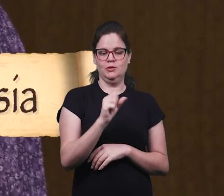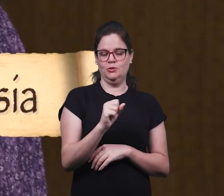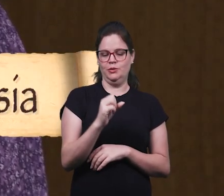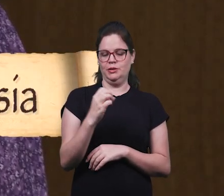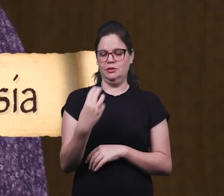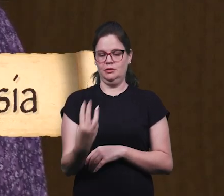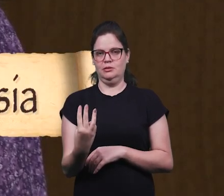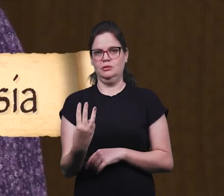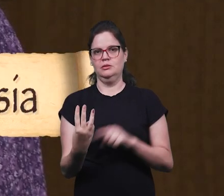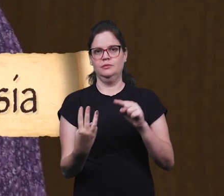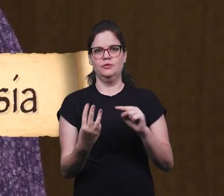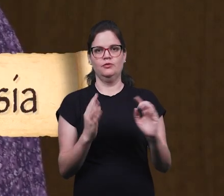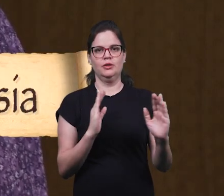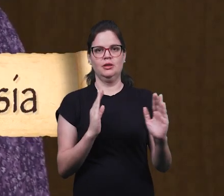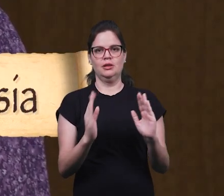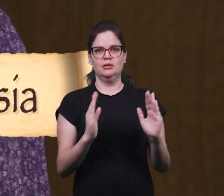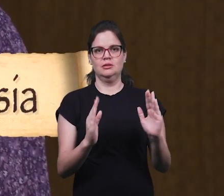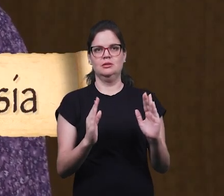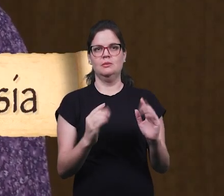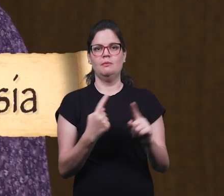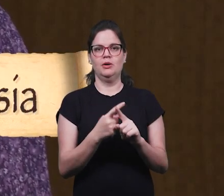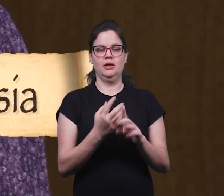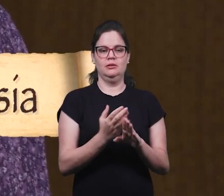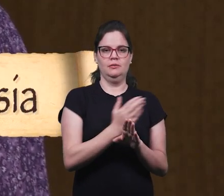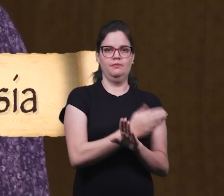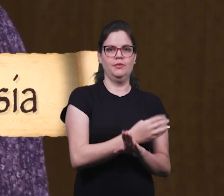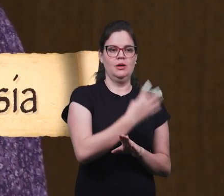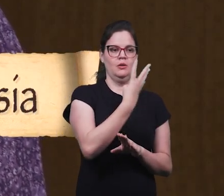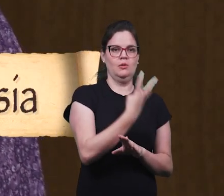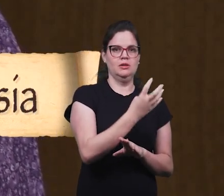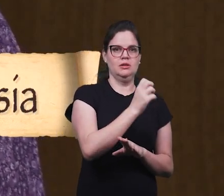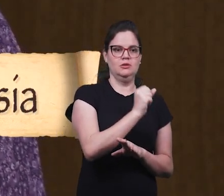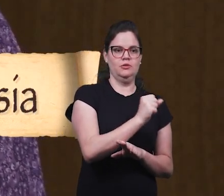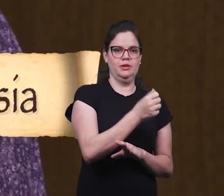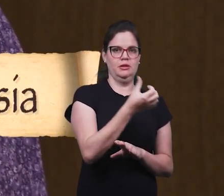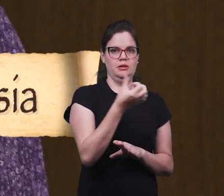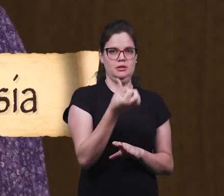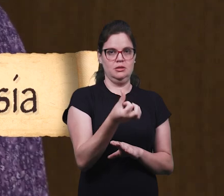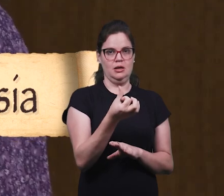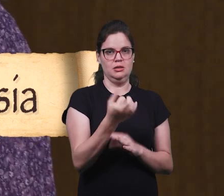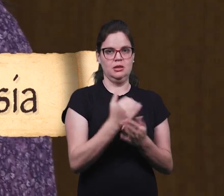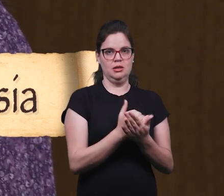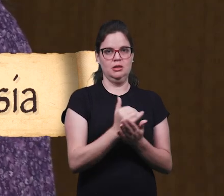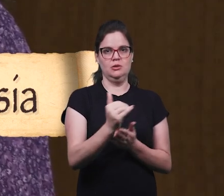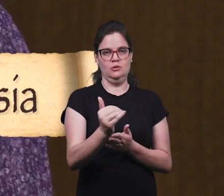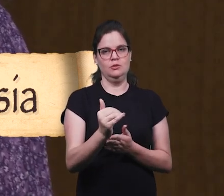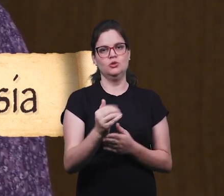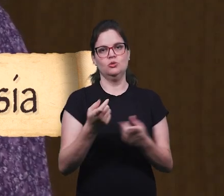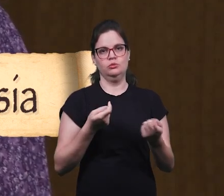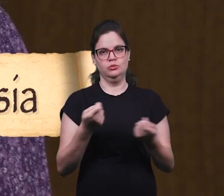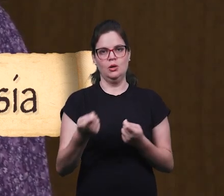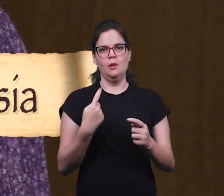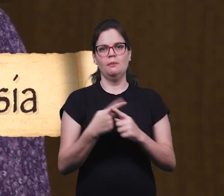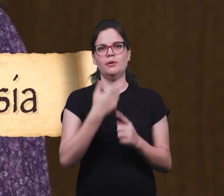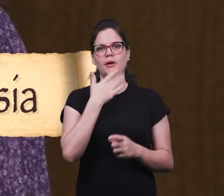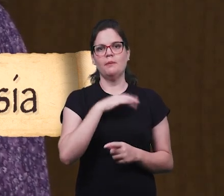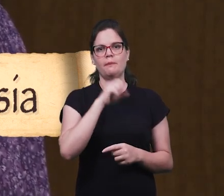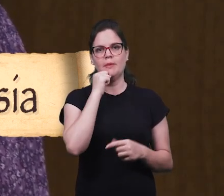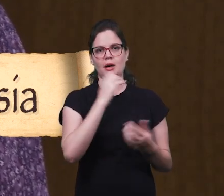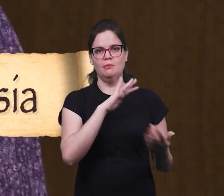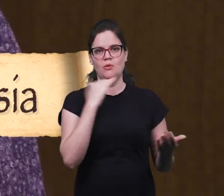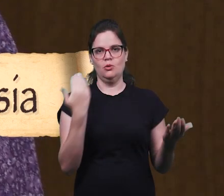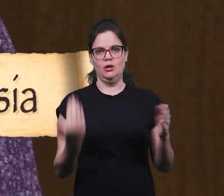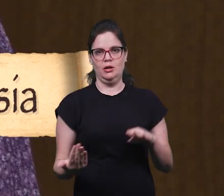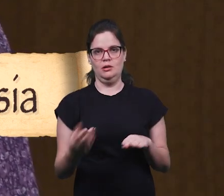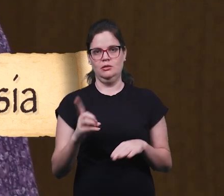483, foi o terceiro ano do reinado. Ele começou a reinar em 486, quando o seu pai Dario faleceu.